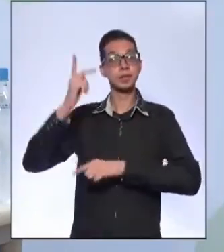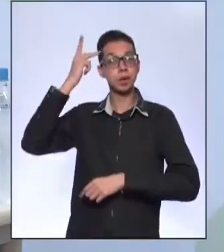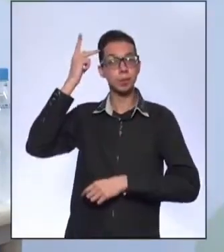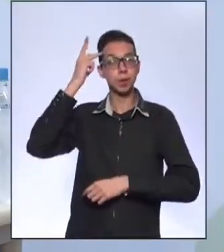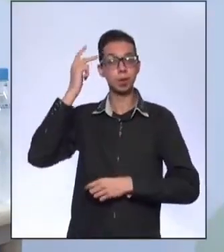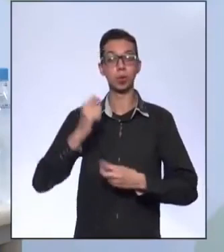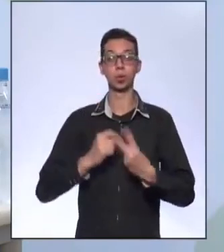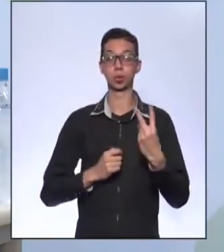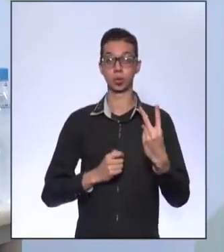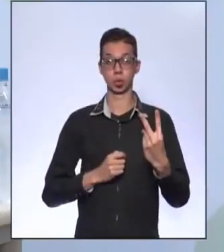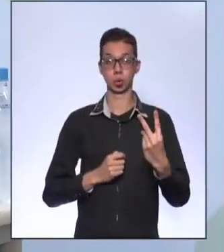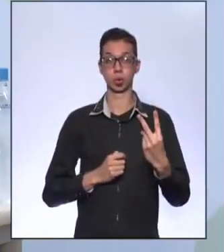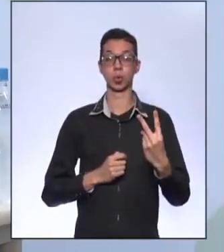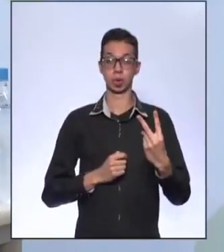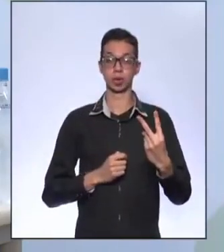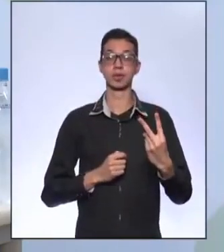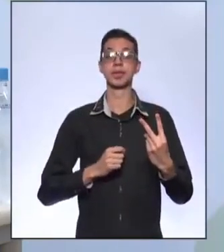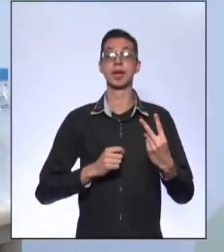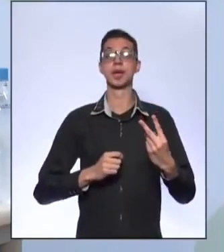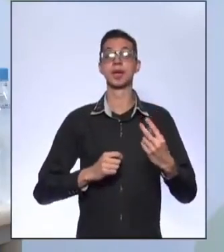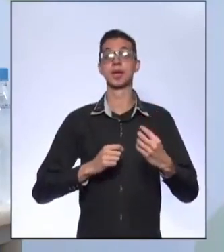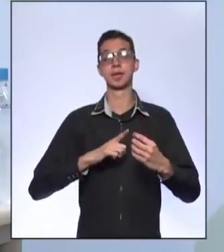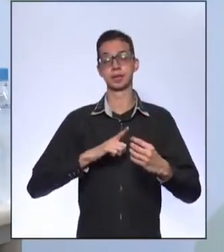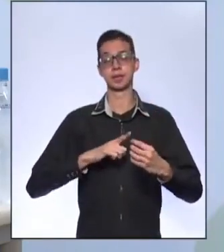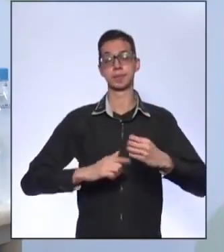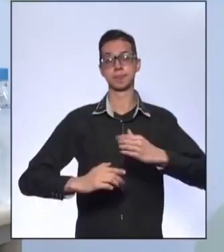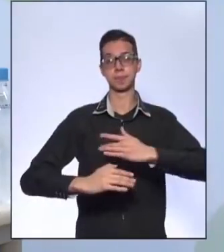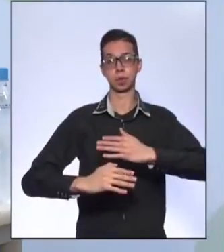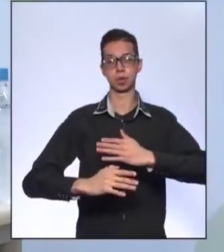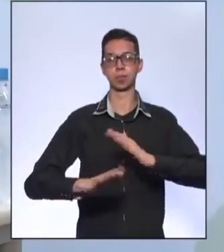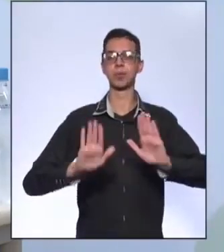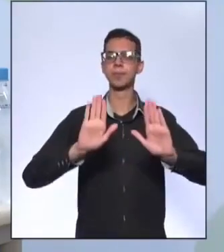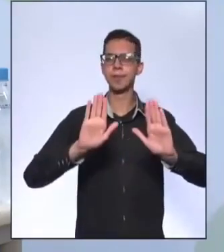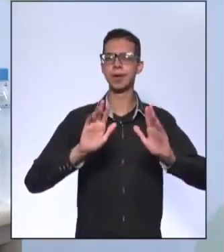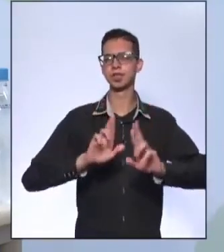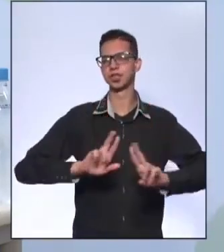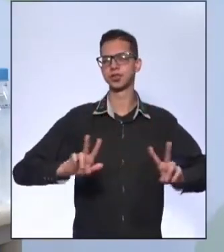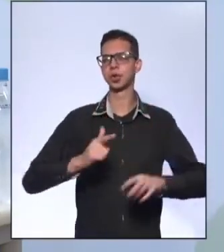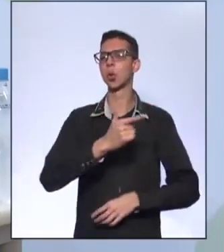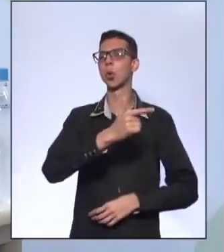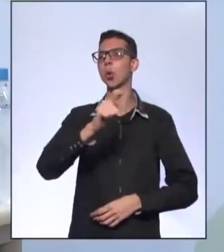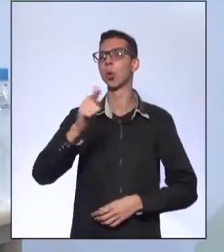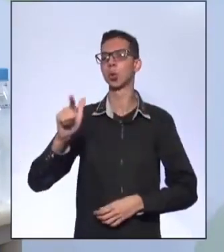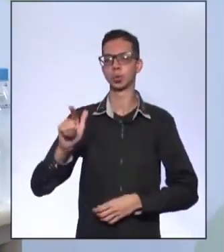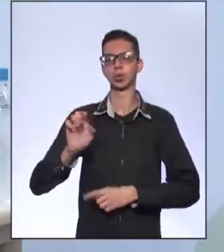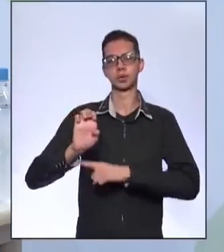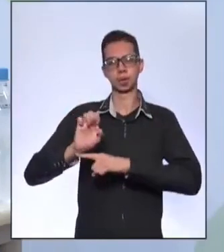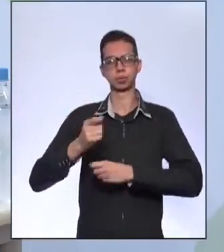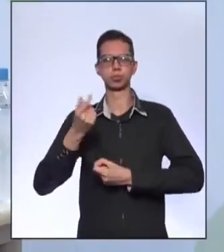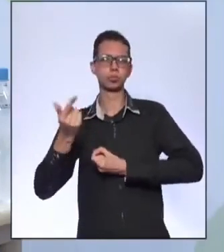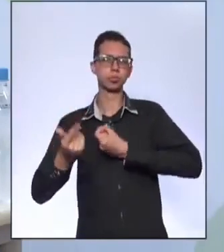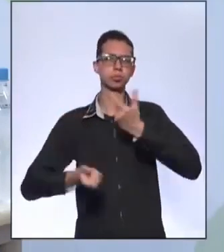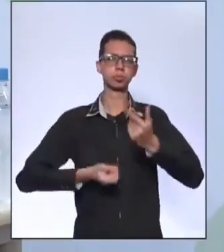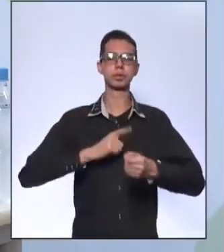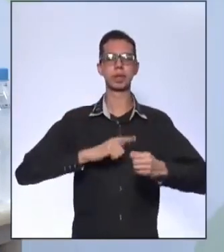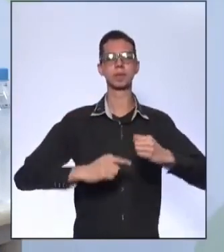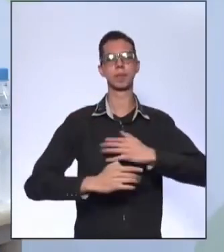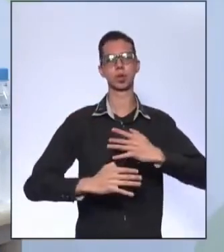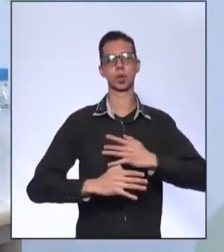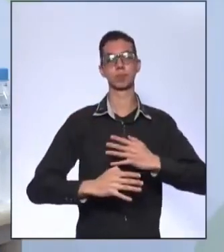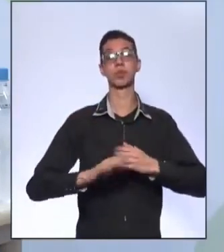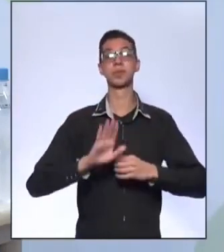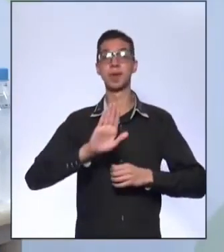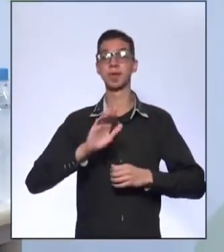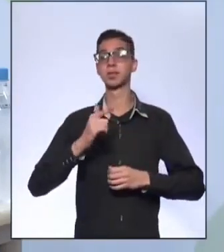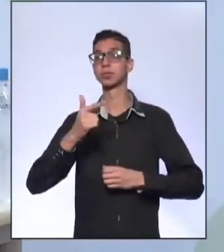Paulo tem duas metrópoles a e de outros de outros estados que praticamente alguns tem metrópoles e